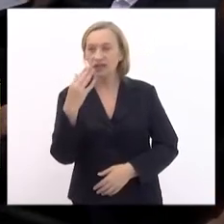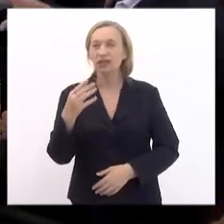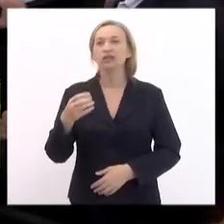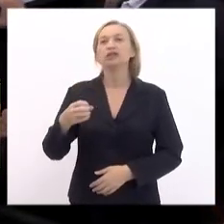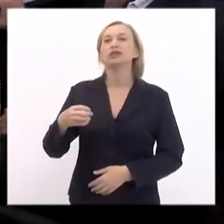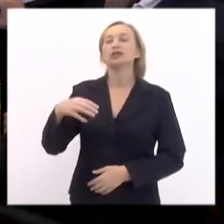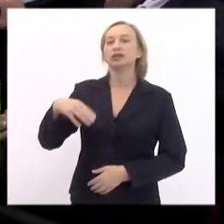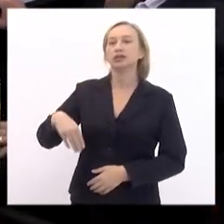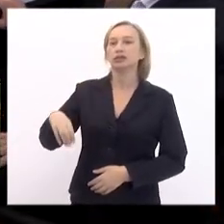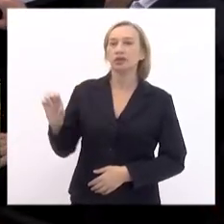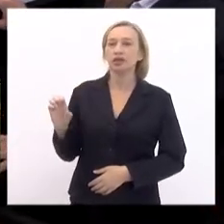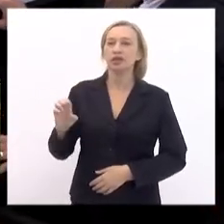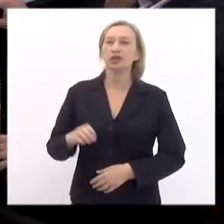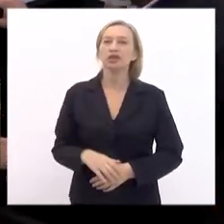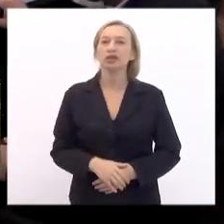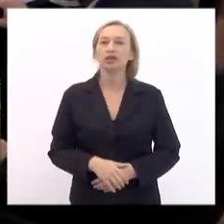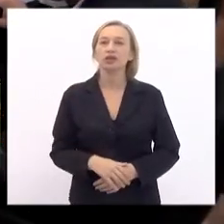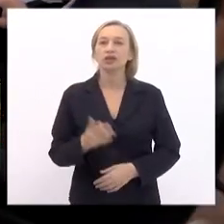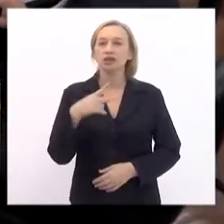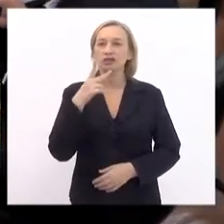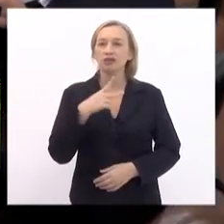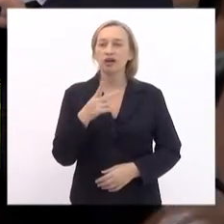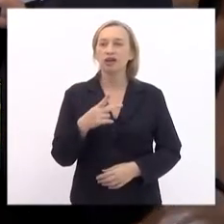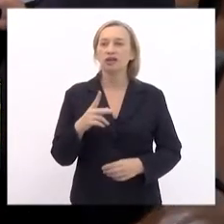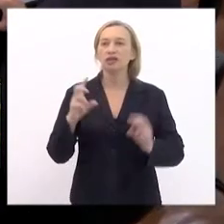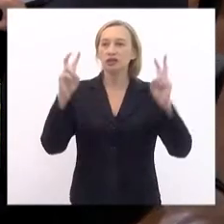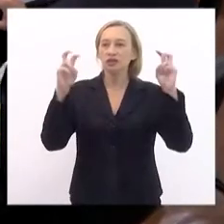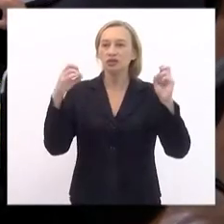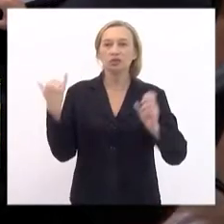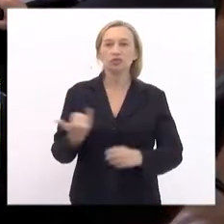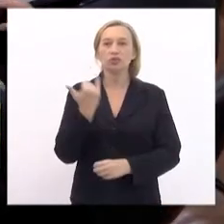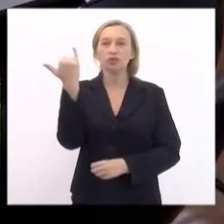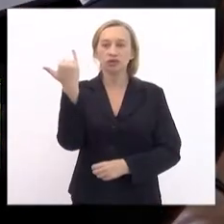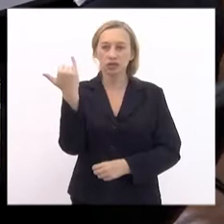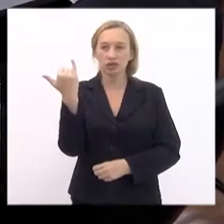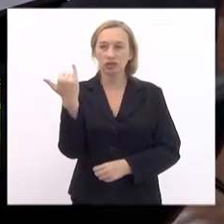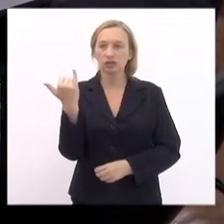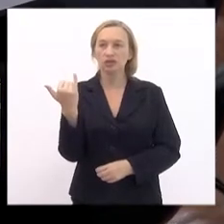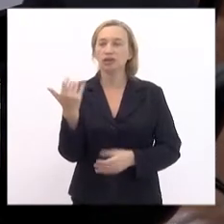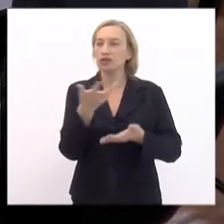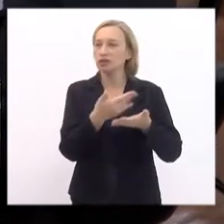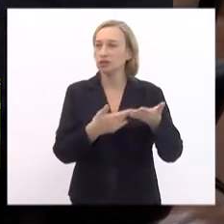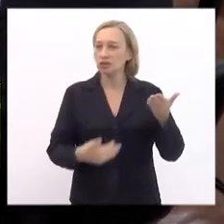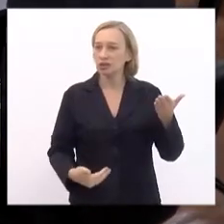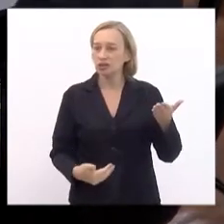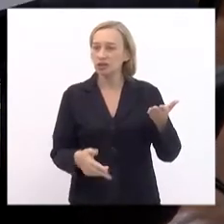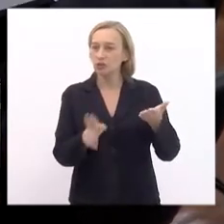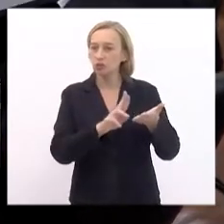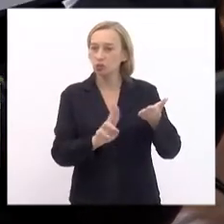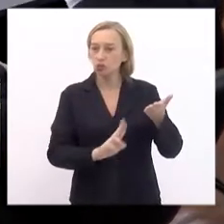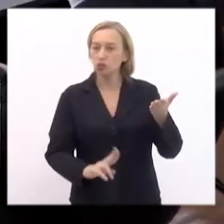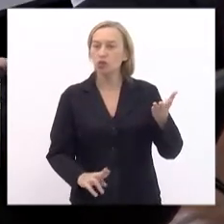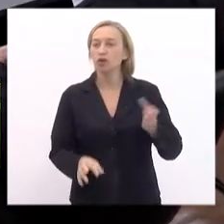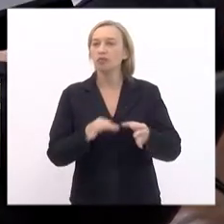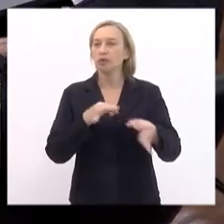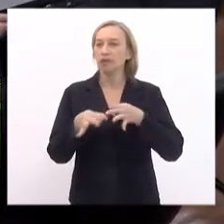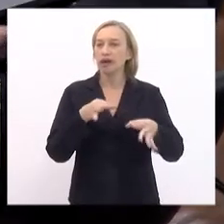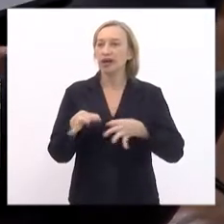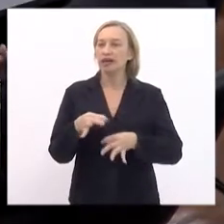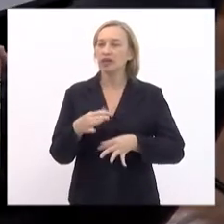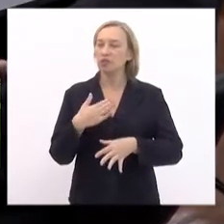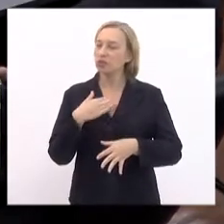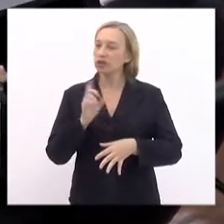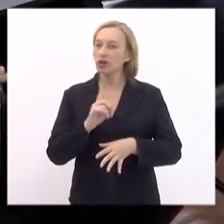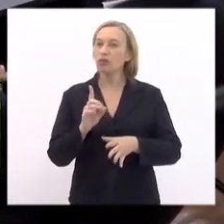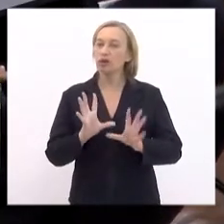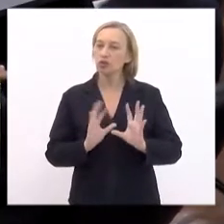Mink, que traz elementos também muito importantes em acréscimo a essa listagem inicialmente preparada, não por mim, mas pela nossa